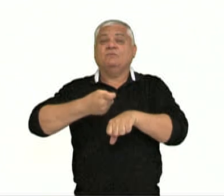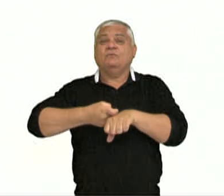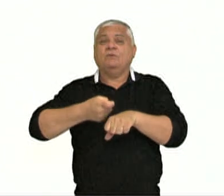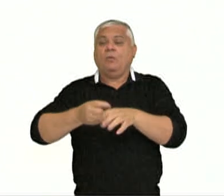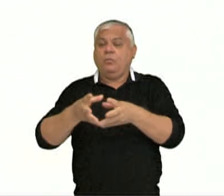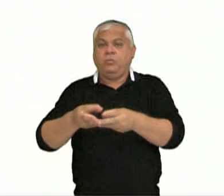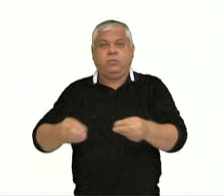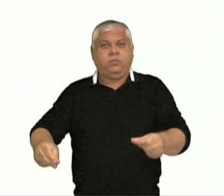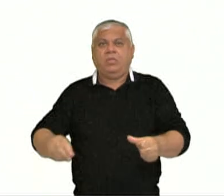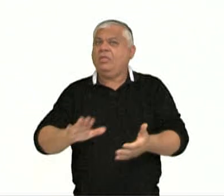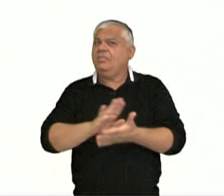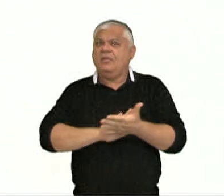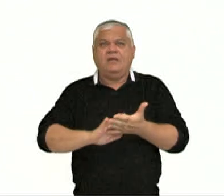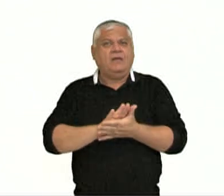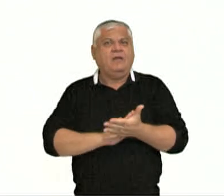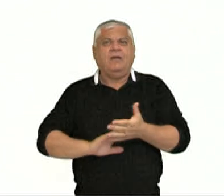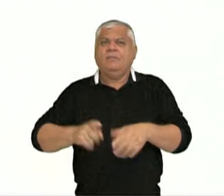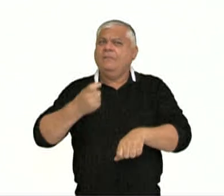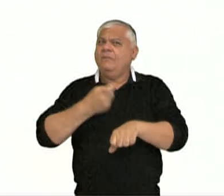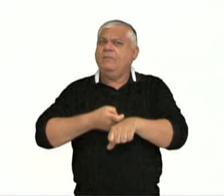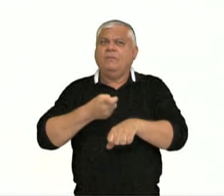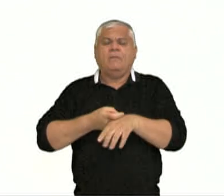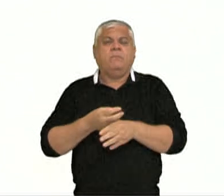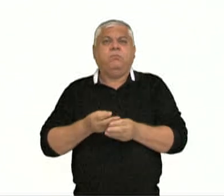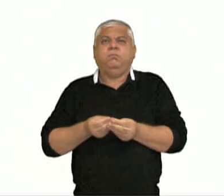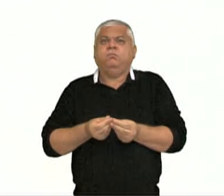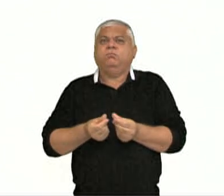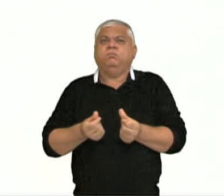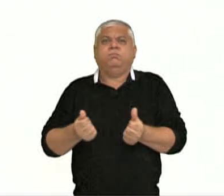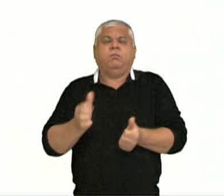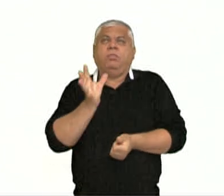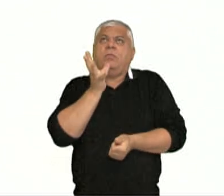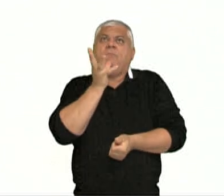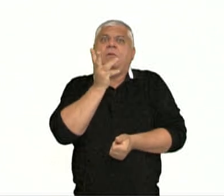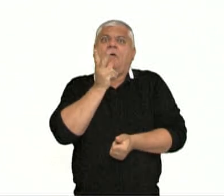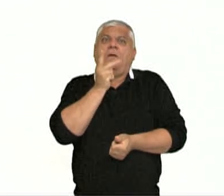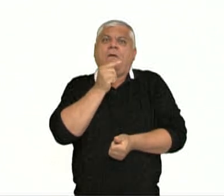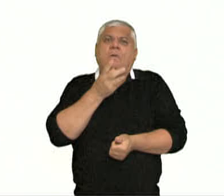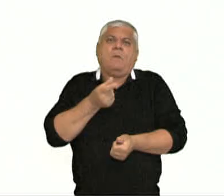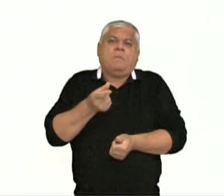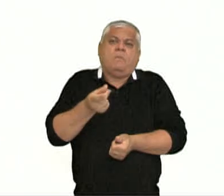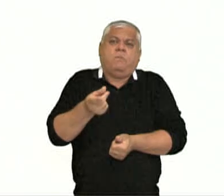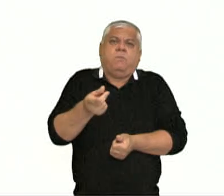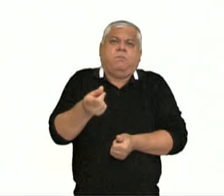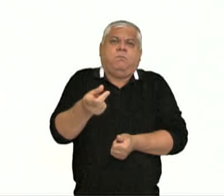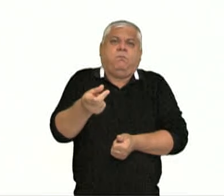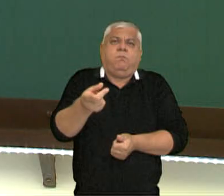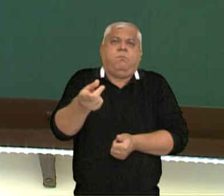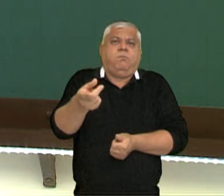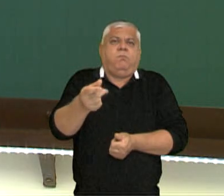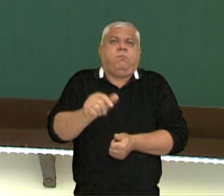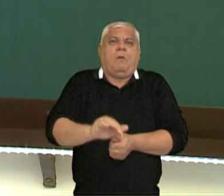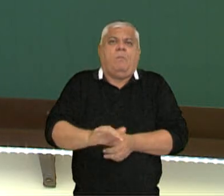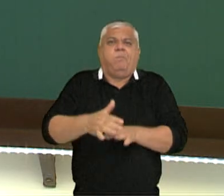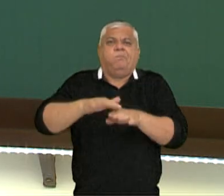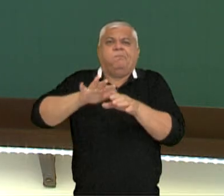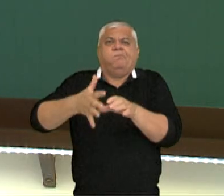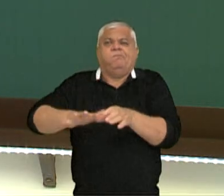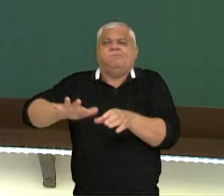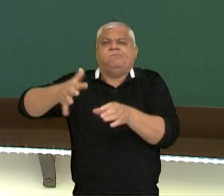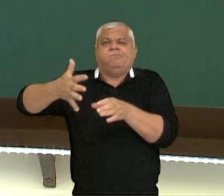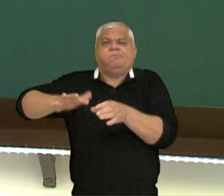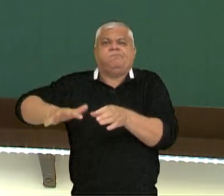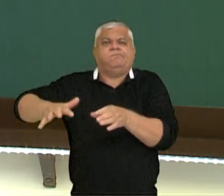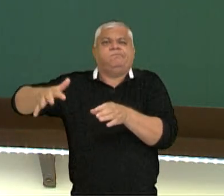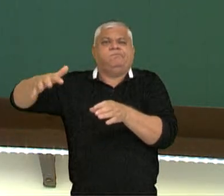vai dissolver facilmente na água, né? Então, ele vai ficar acumulado, ele vai ficar ali boiando ou misturado